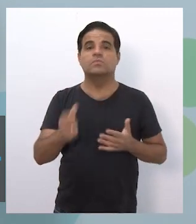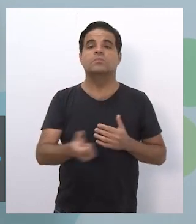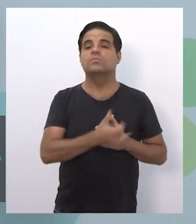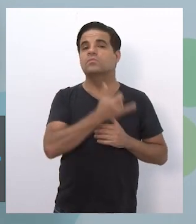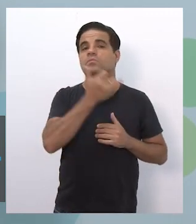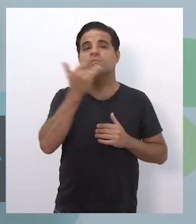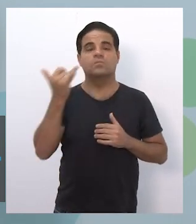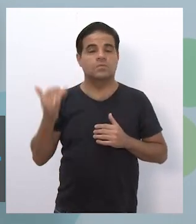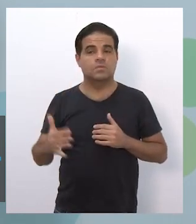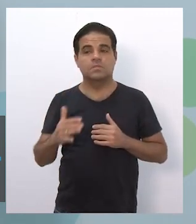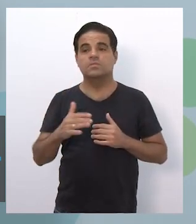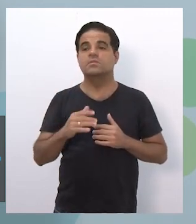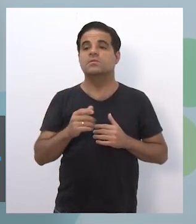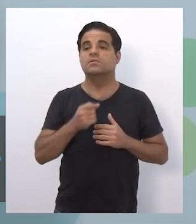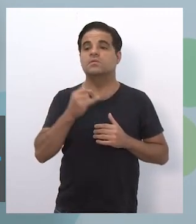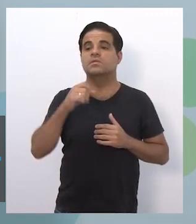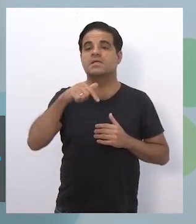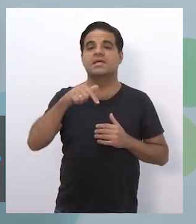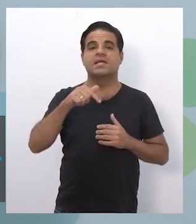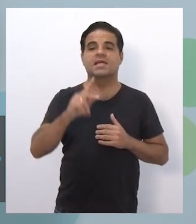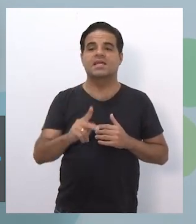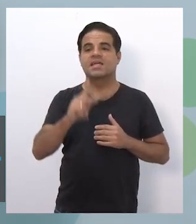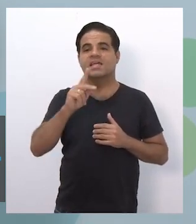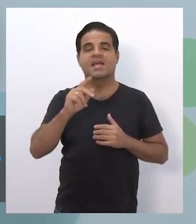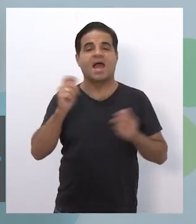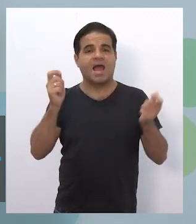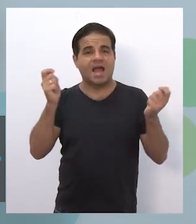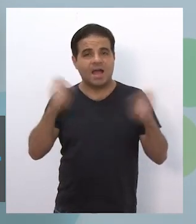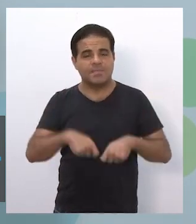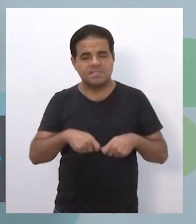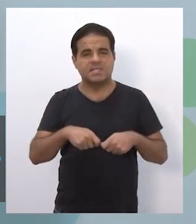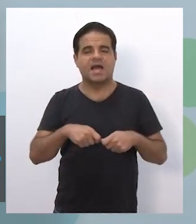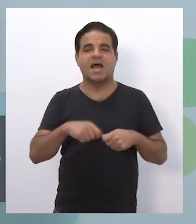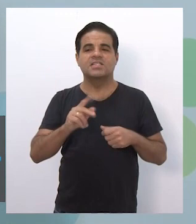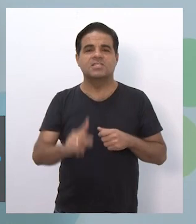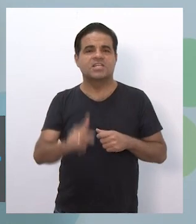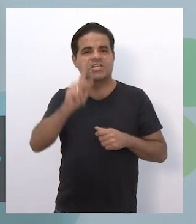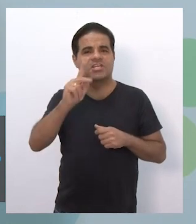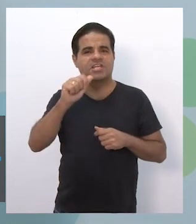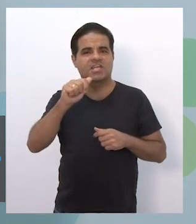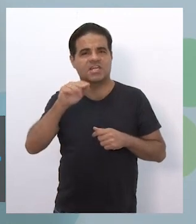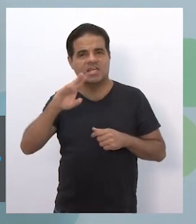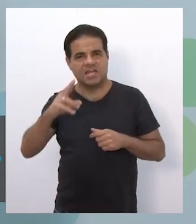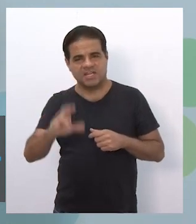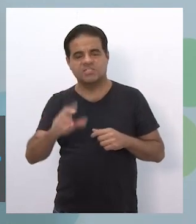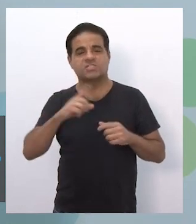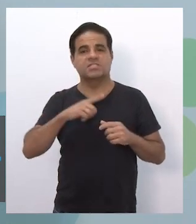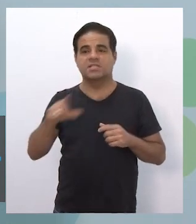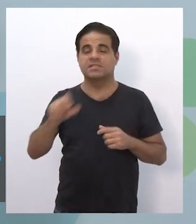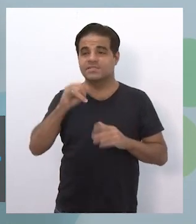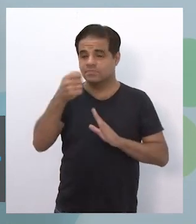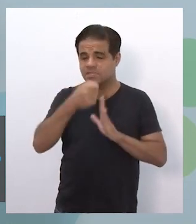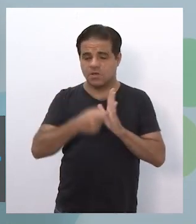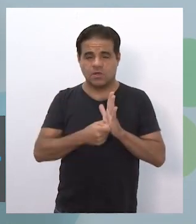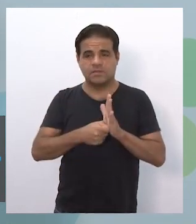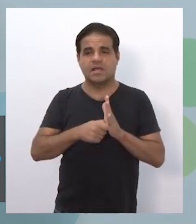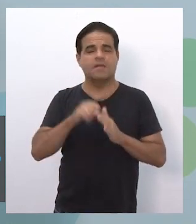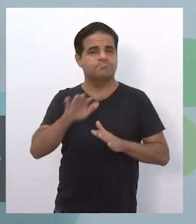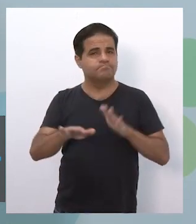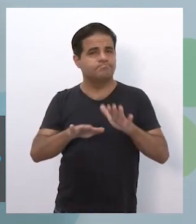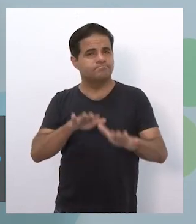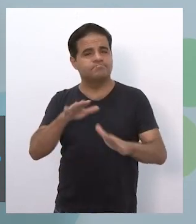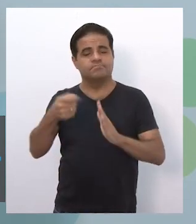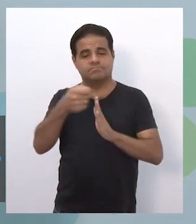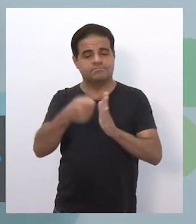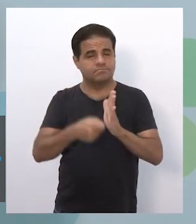threads tem o processador e quantos cache, né, a capacidade de cache que tem. Então, basicamente é isso. Então, se vocês anotarem esse passo a passo